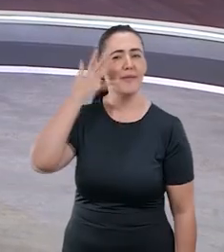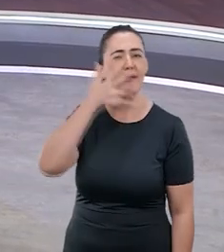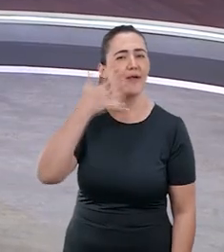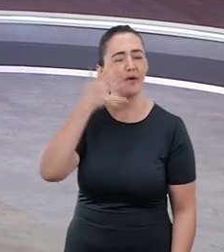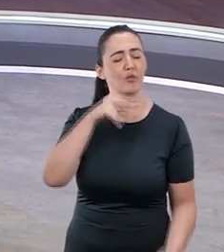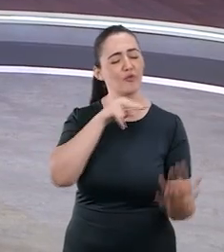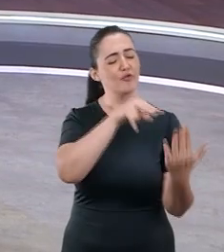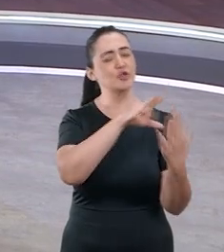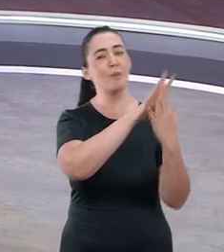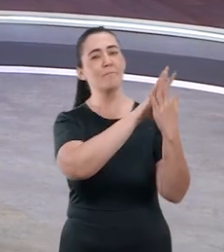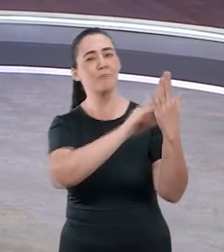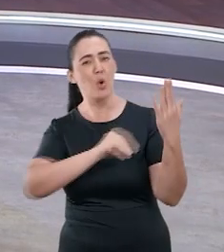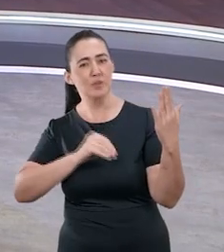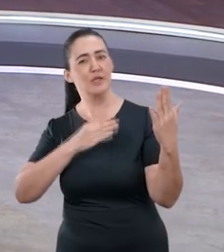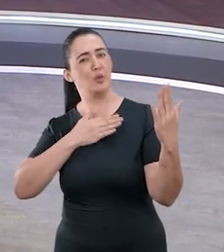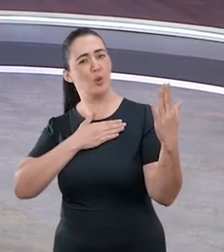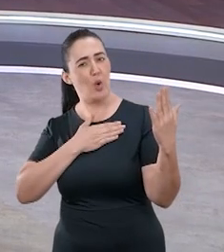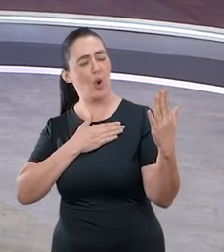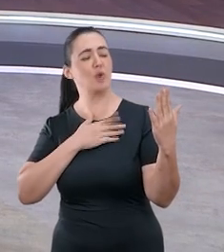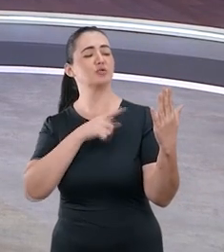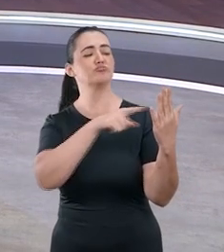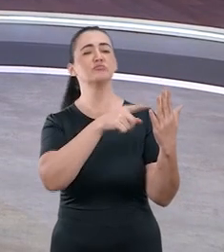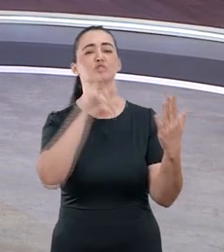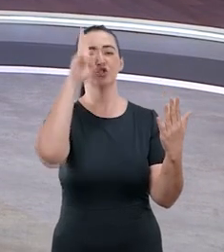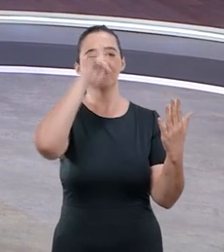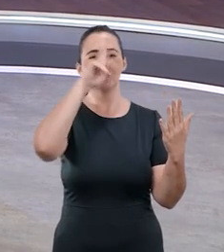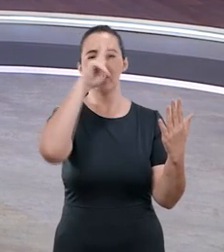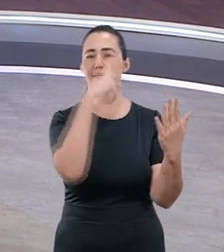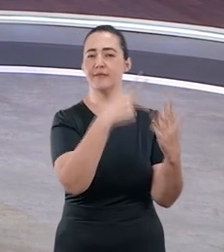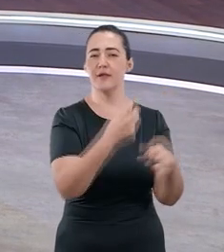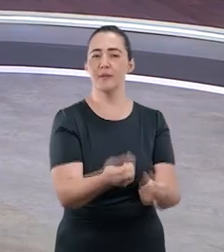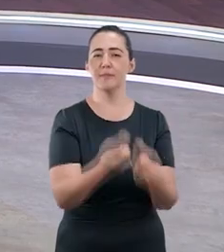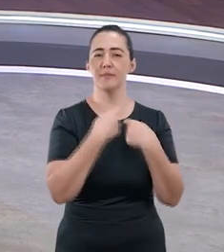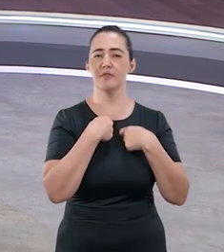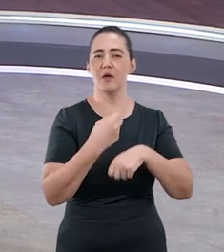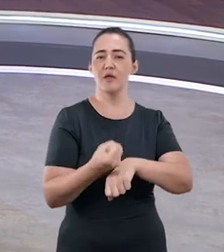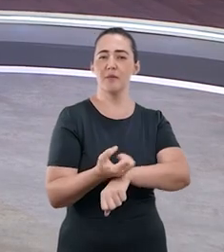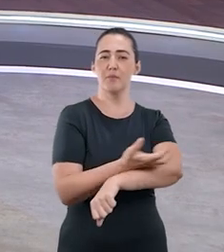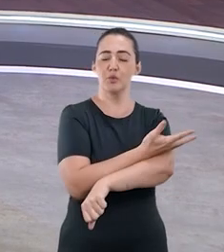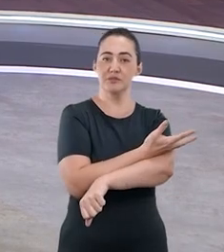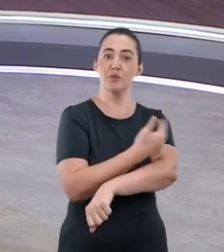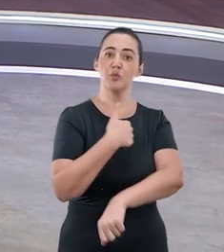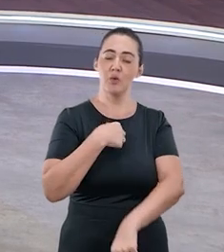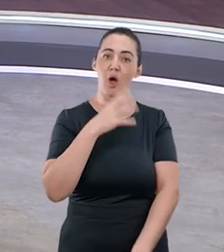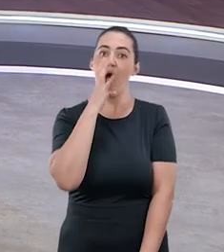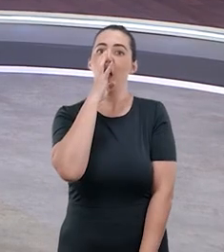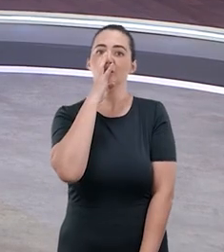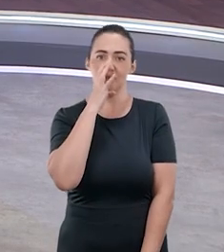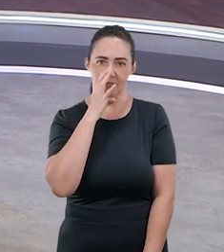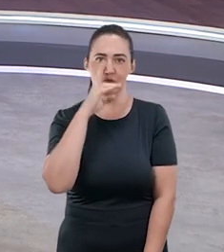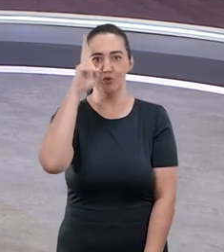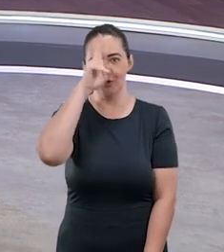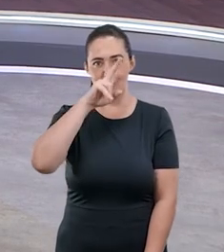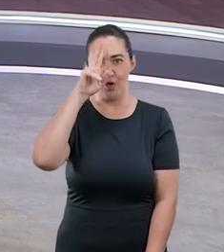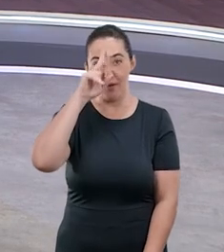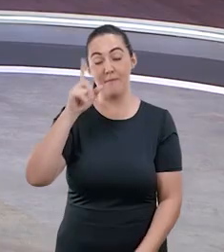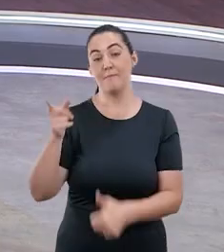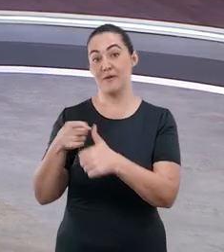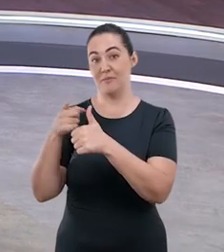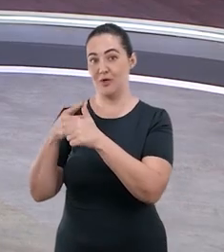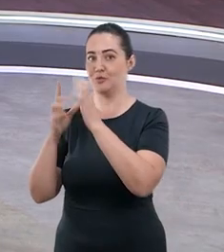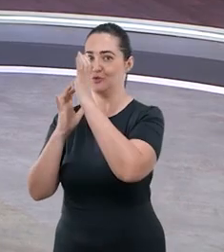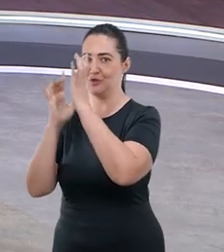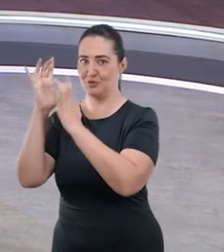eu me emociono com as histórias de Paulo. É alguém que eu tenho profunda admiração. Depois de Jesus, o meu